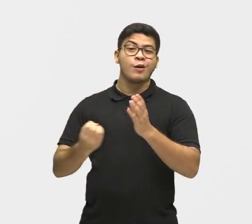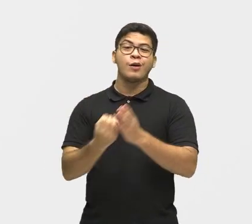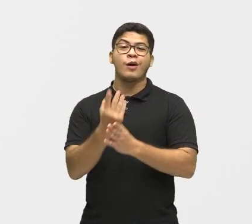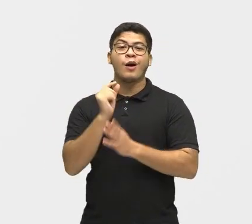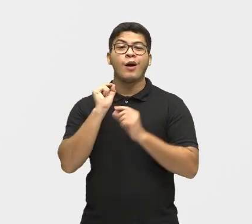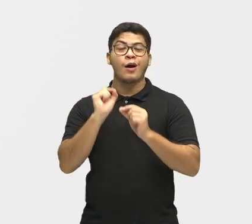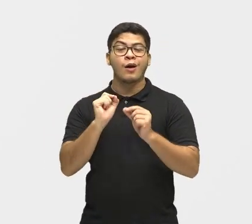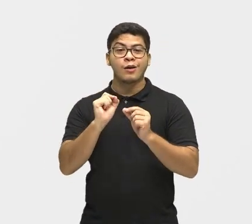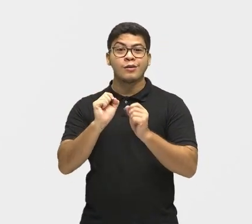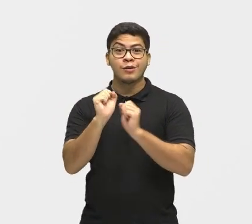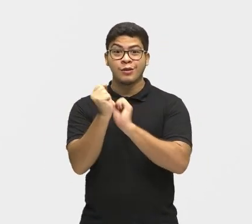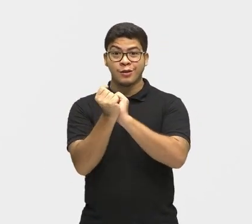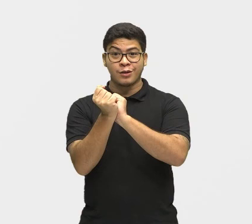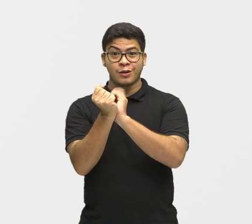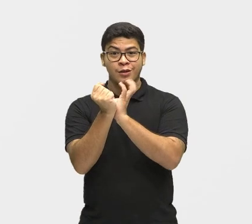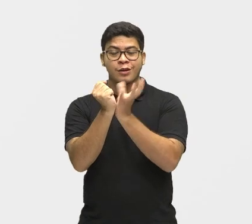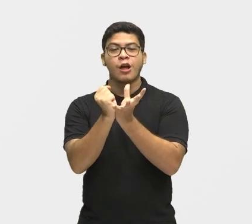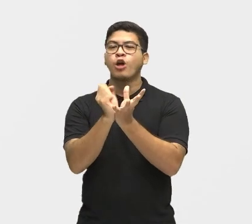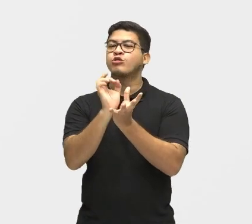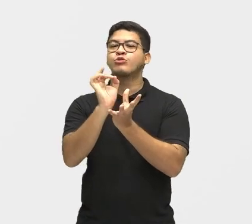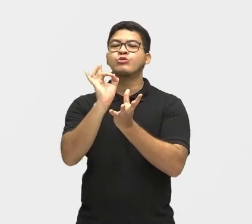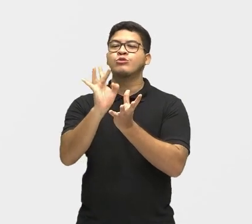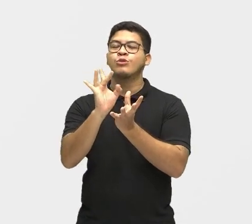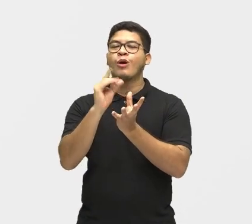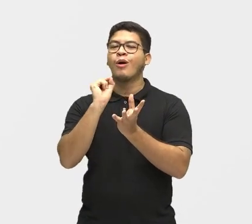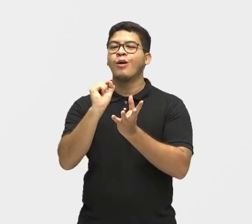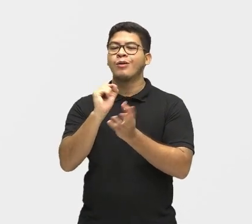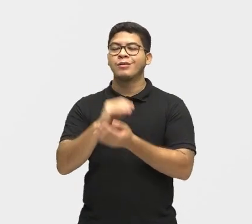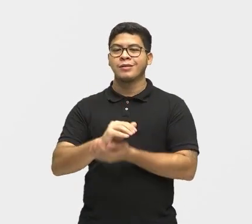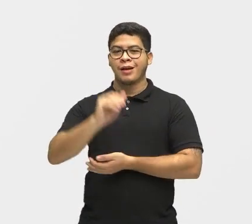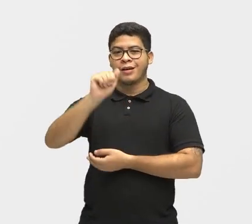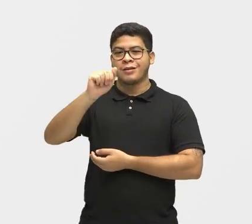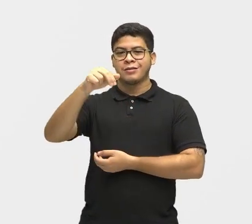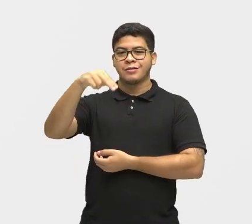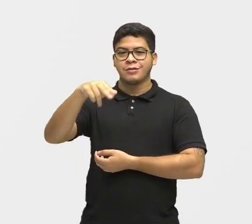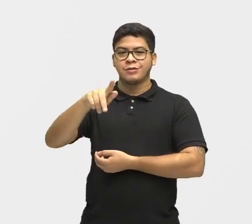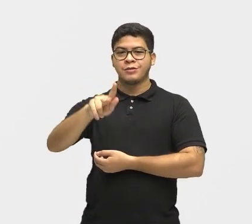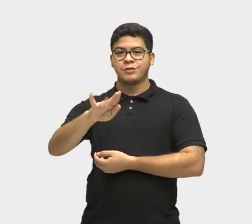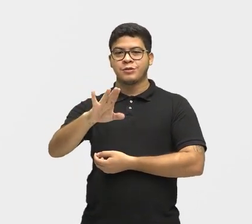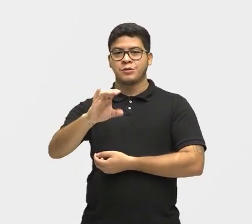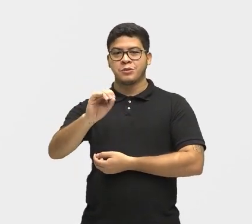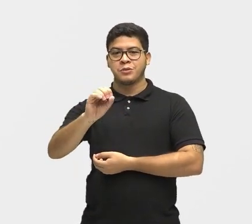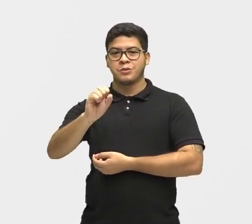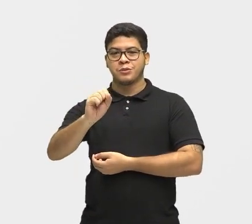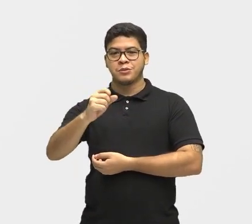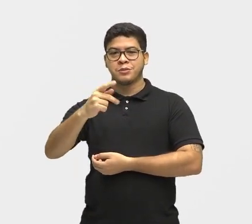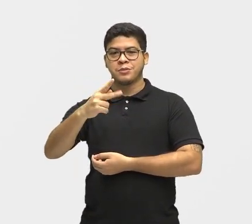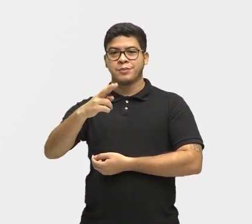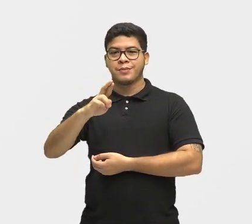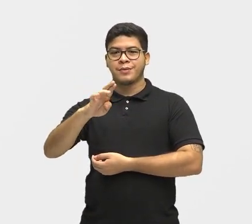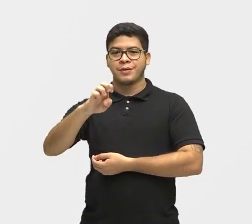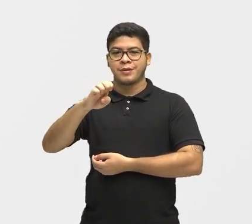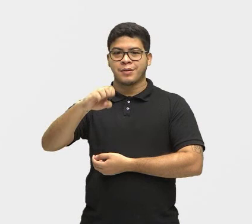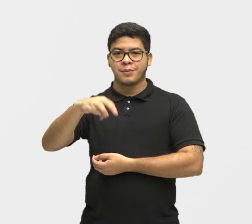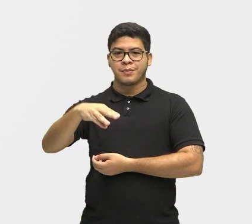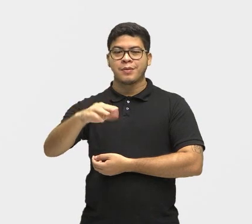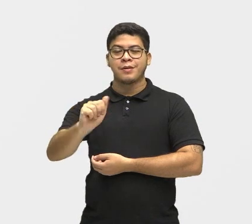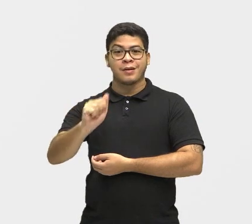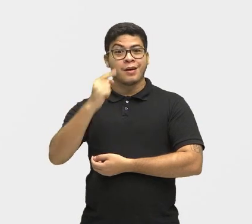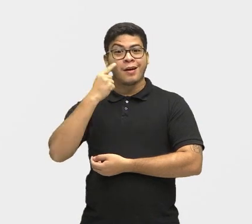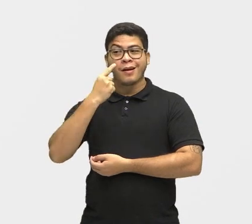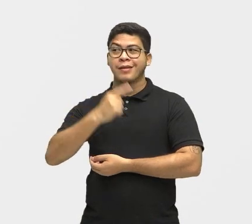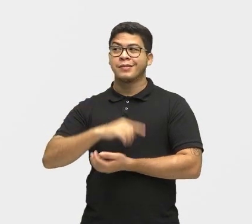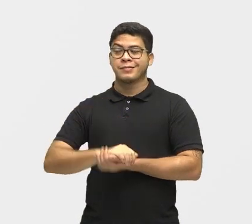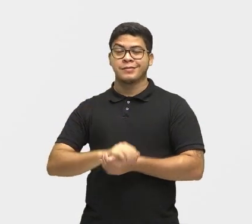somente nas angiospermas. Eles são considerados uma importante aquisição evolutiva desses